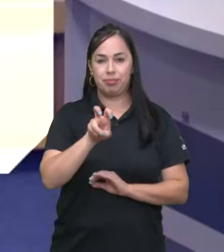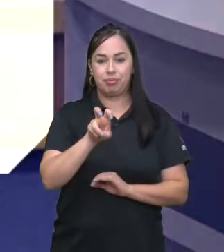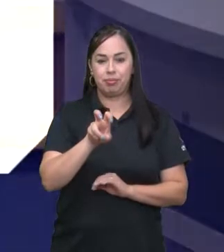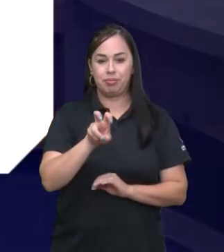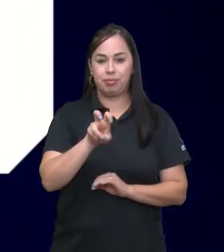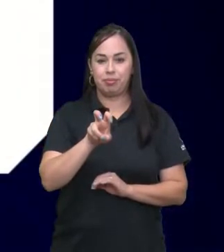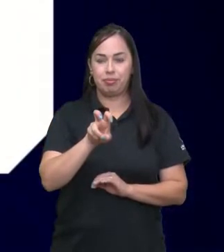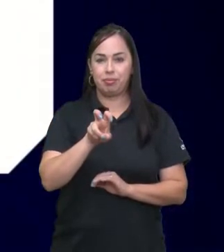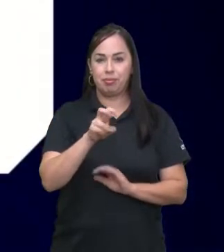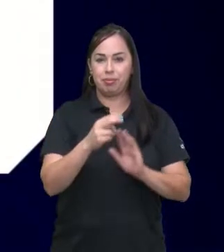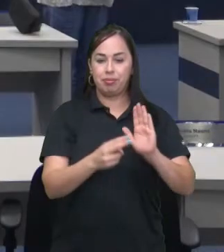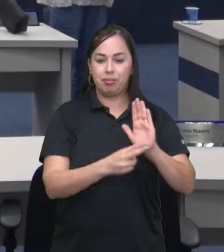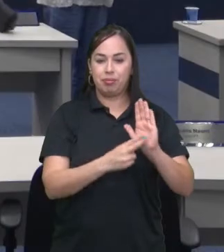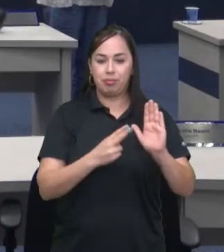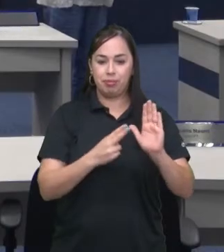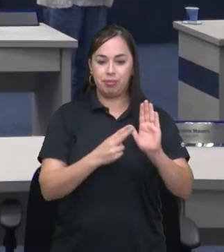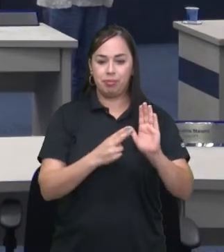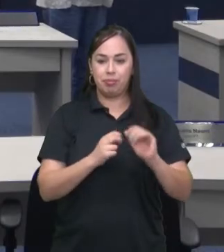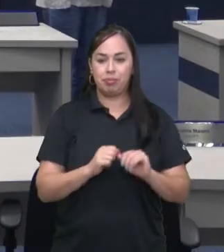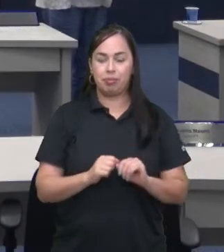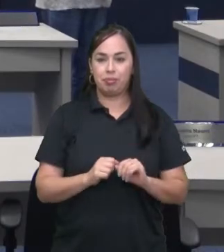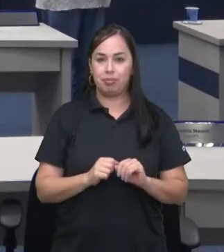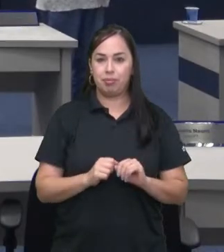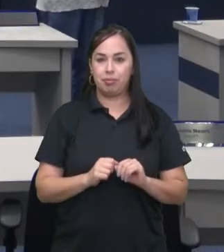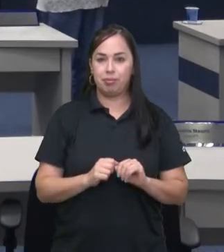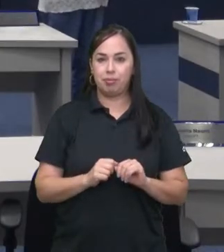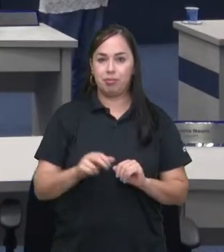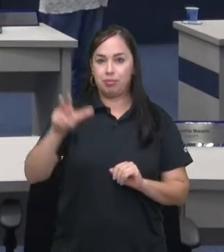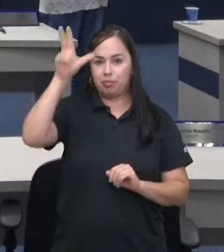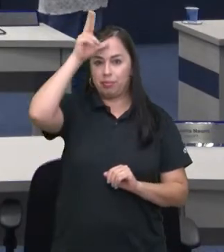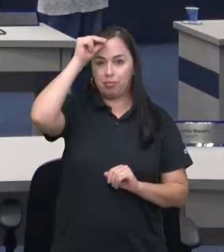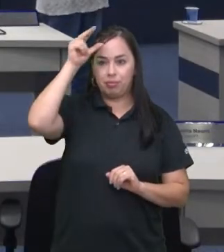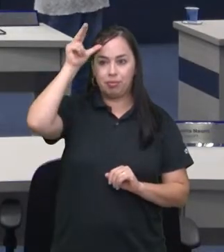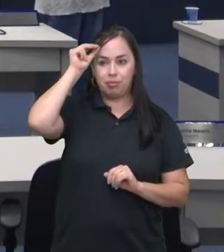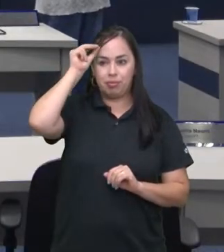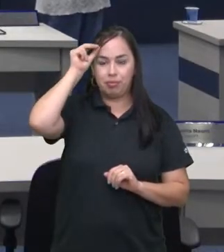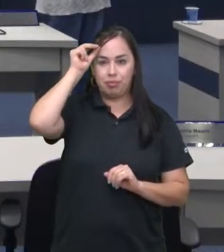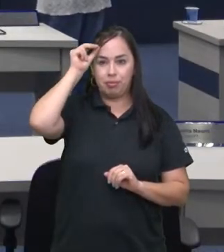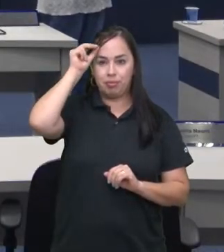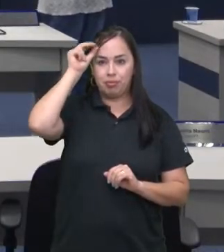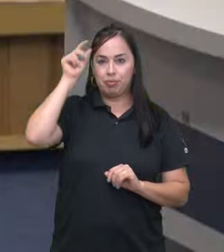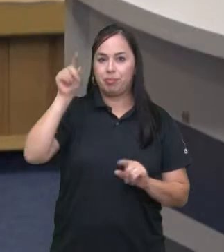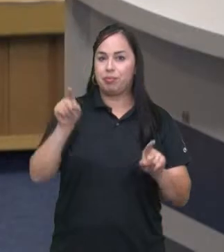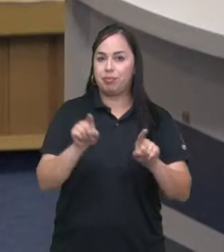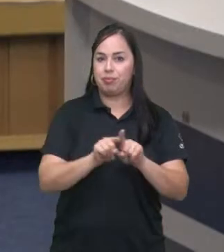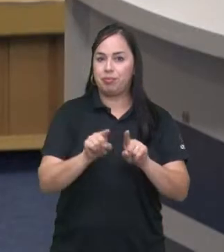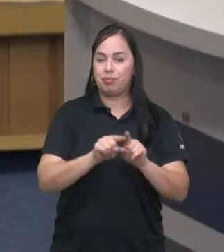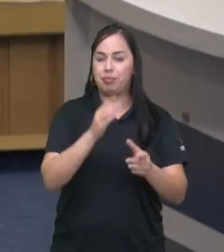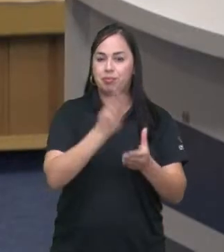105/2022, de autoria do Poder Executivo. Do processo número